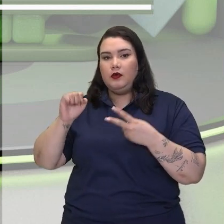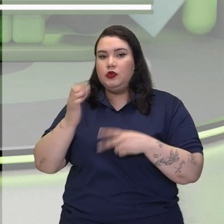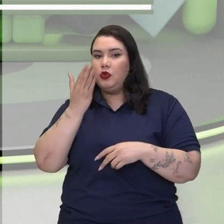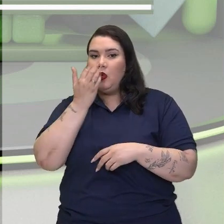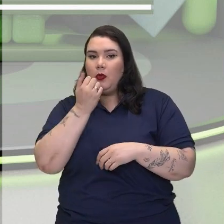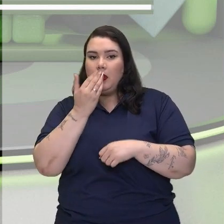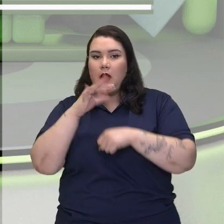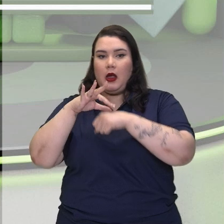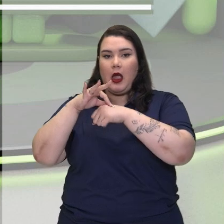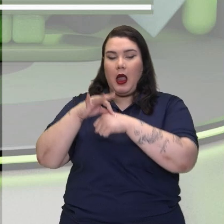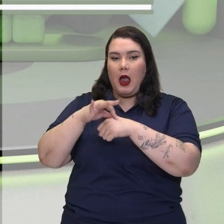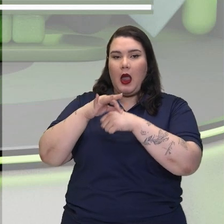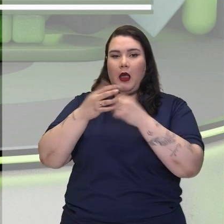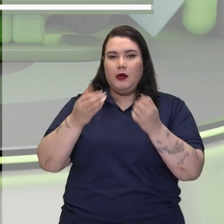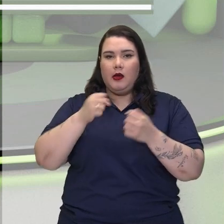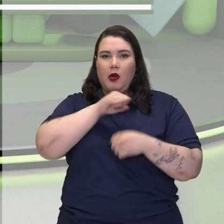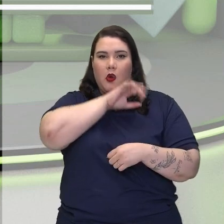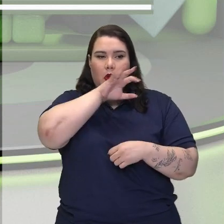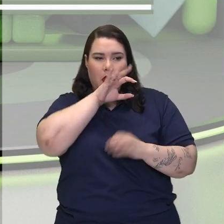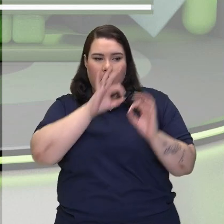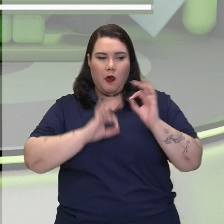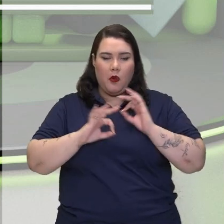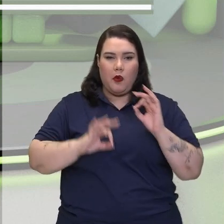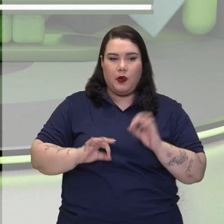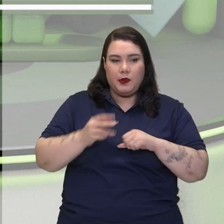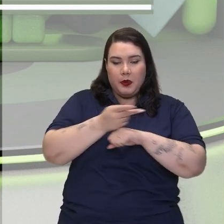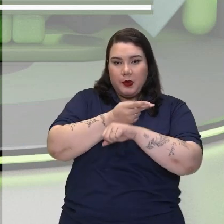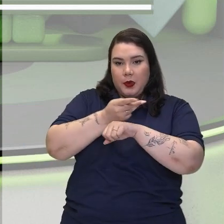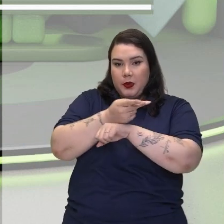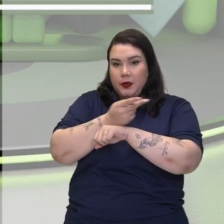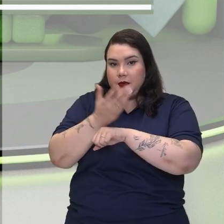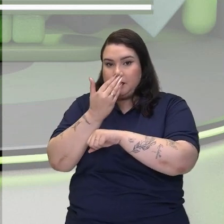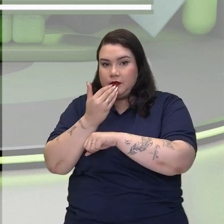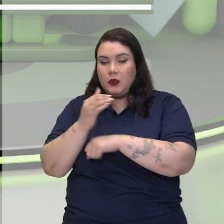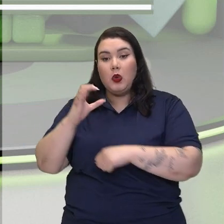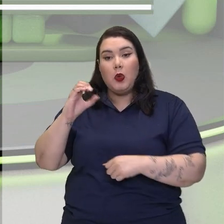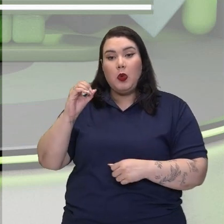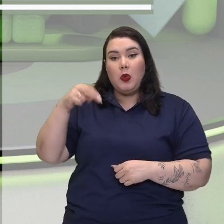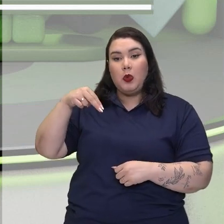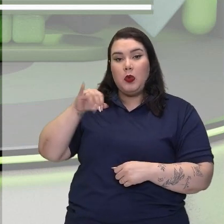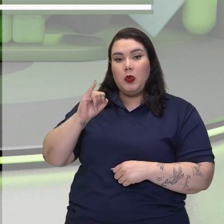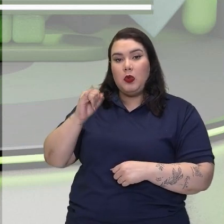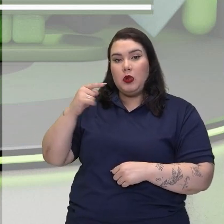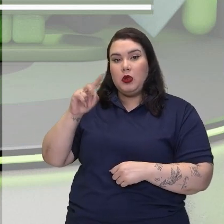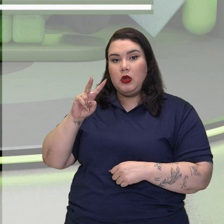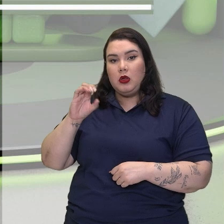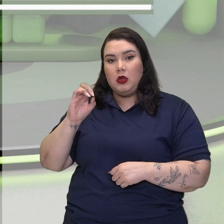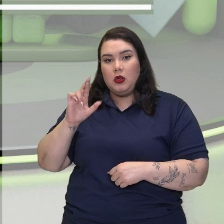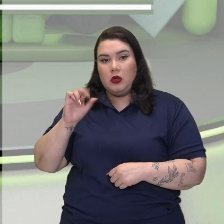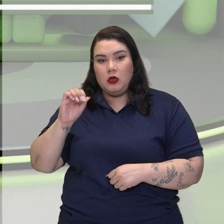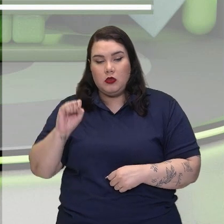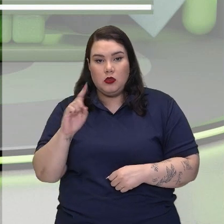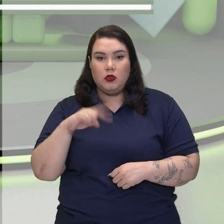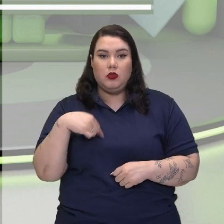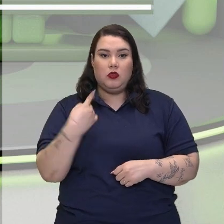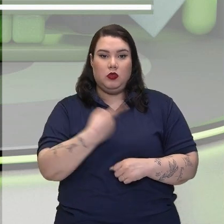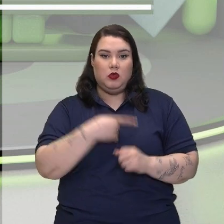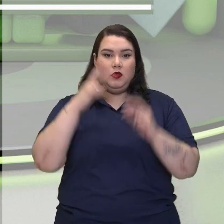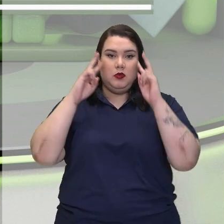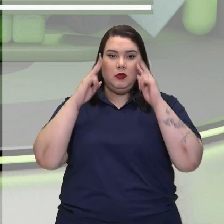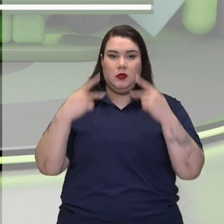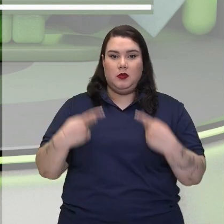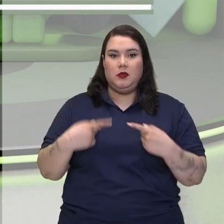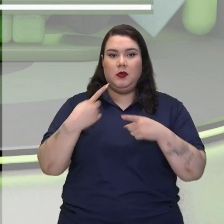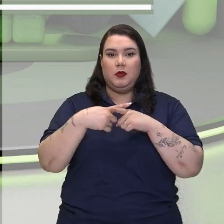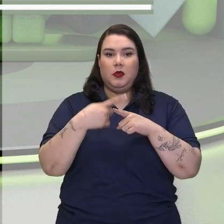carne, né? Aquela onça ali que está procurando a sua presa. E os onívoros, nós nos classificamos como onívoros, porque nós